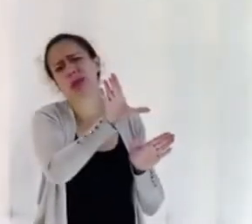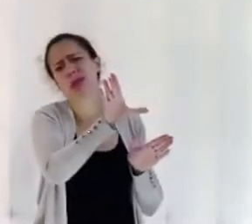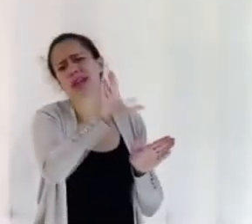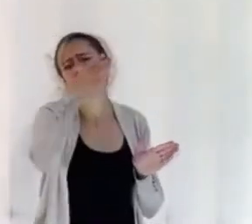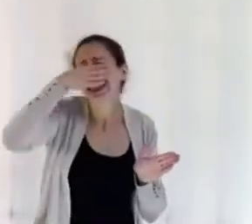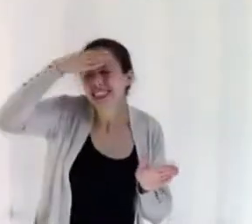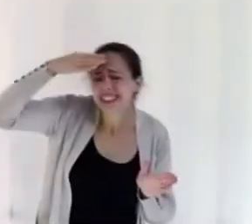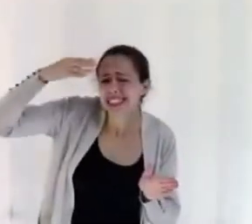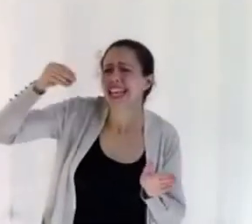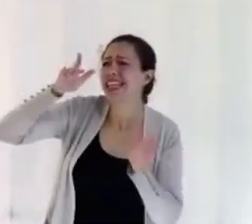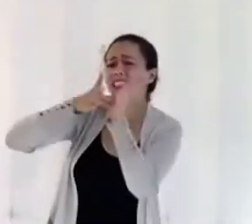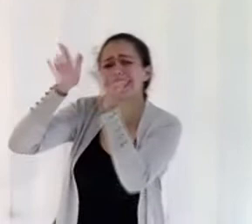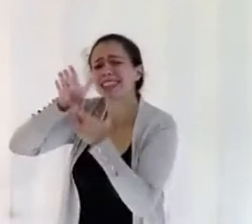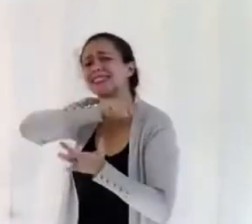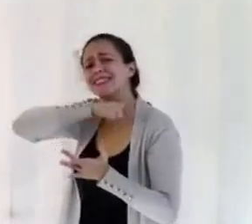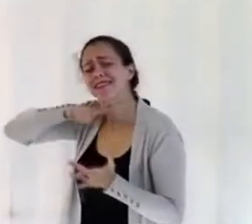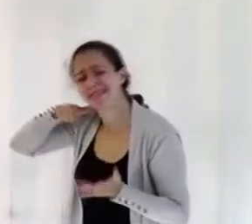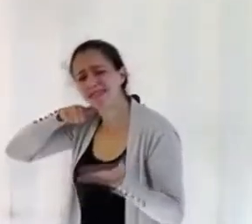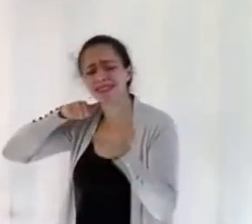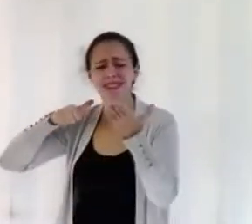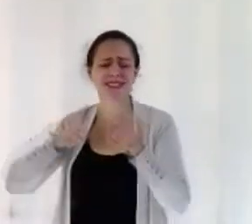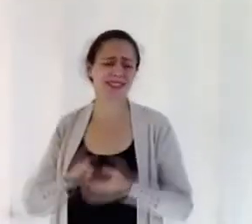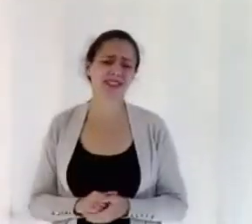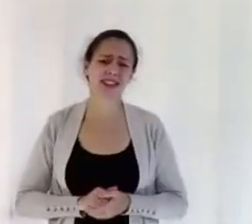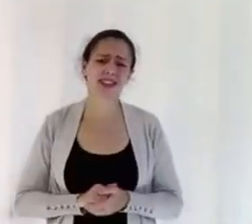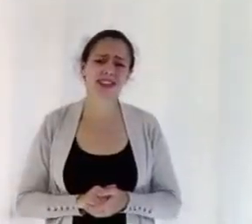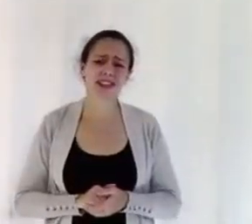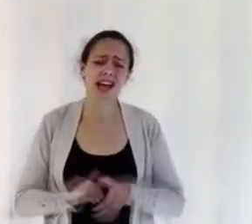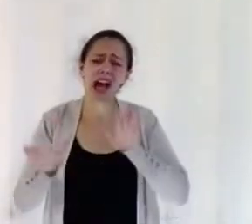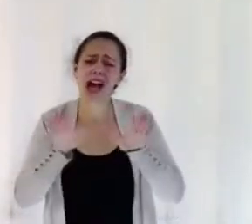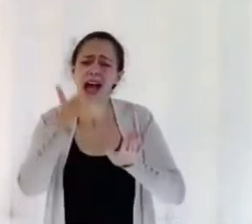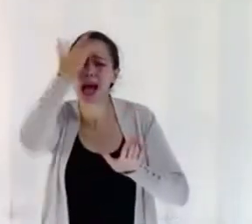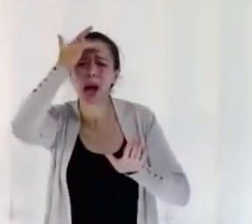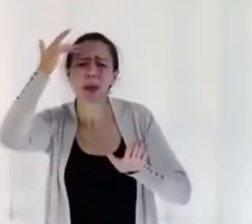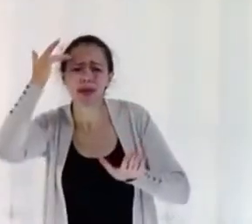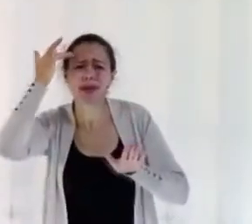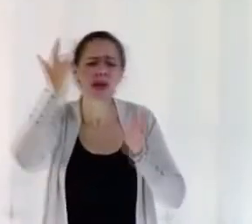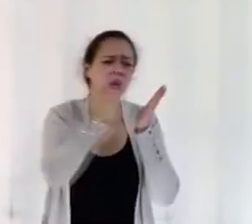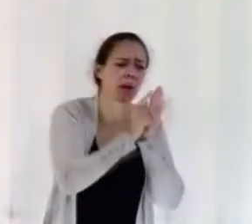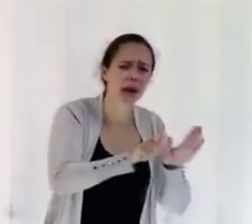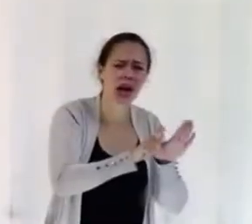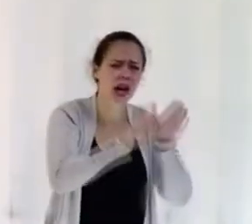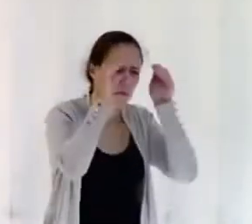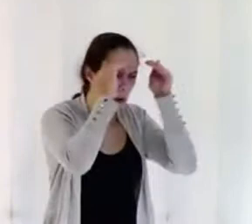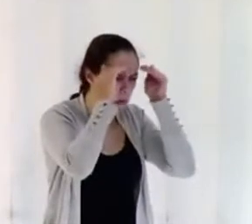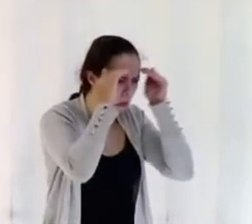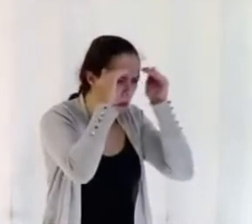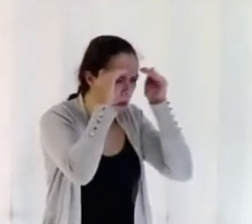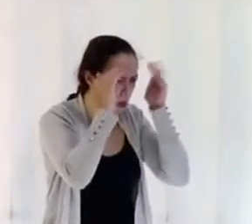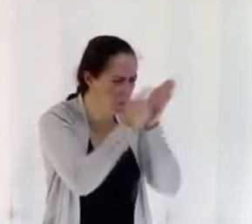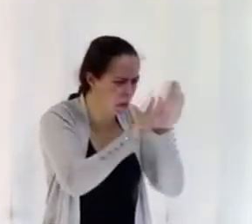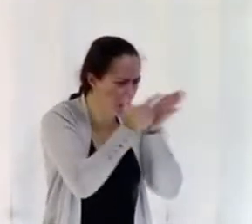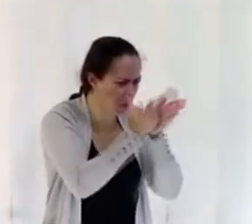ela prega sem errar em outra coisa? Ou seja, um